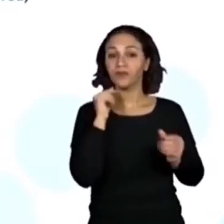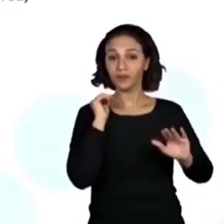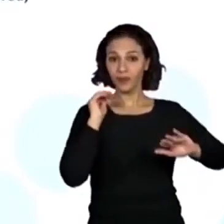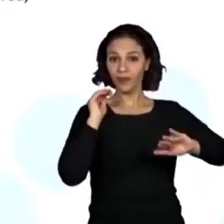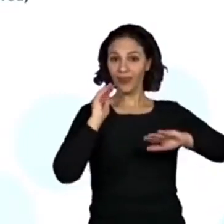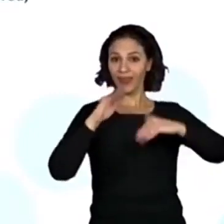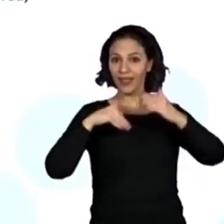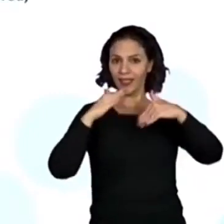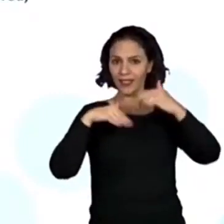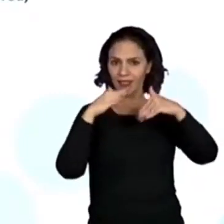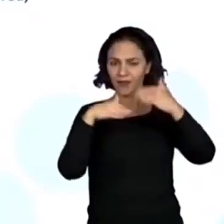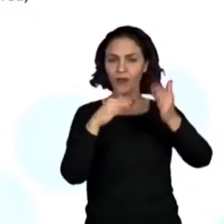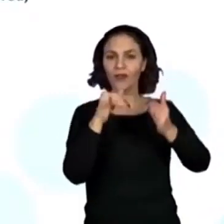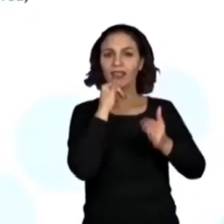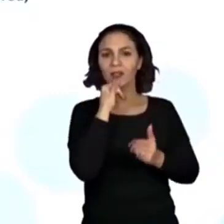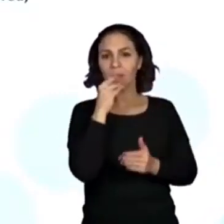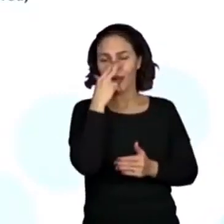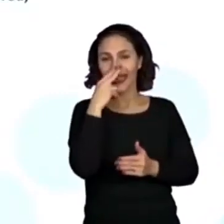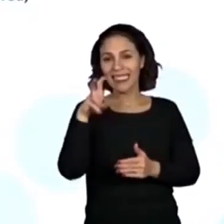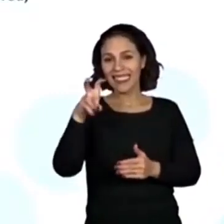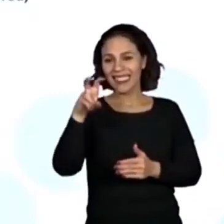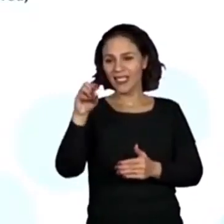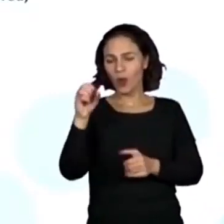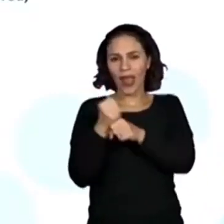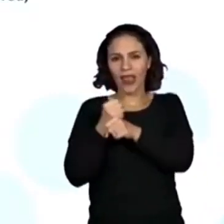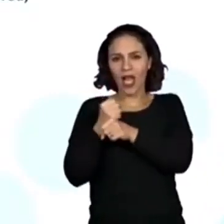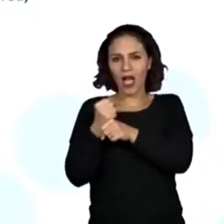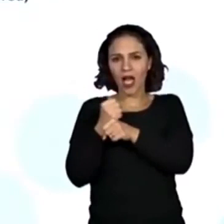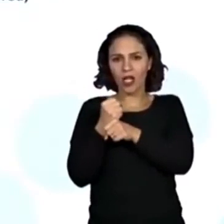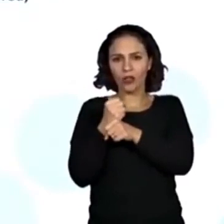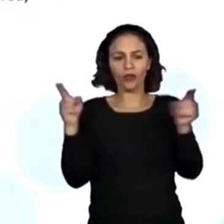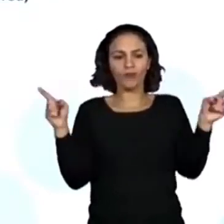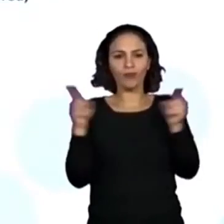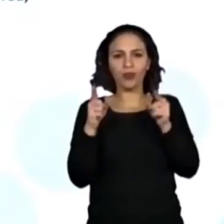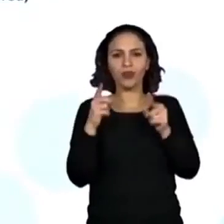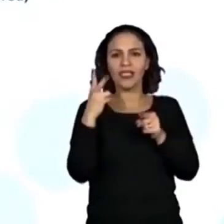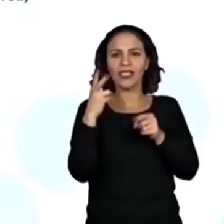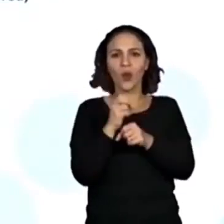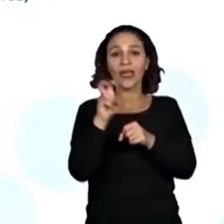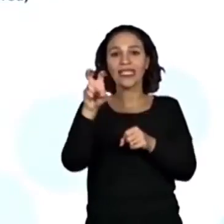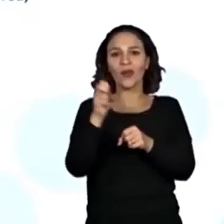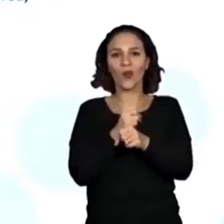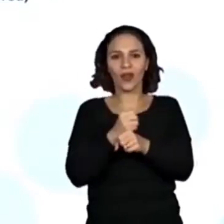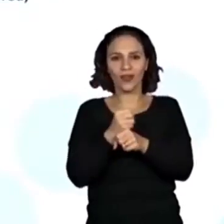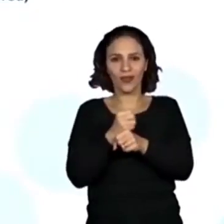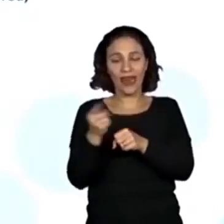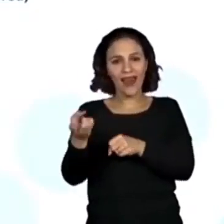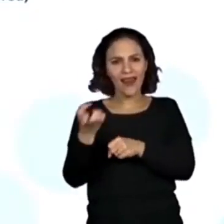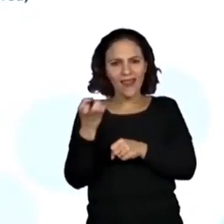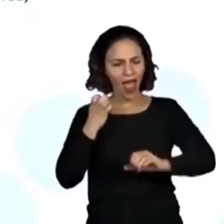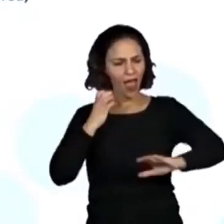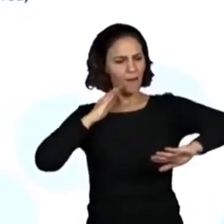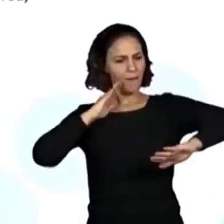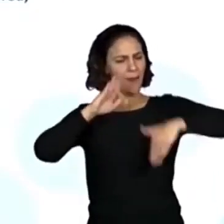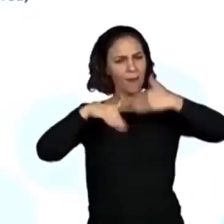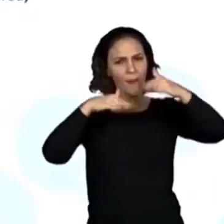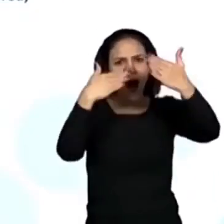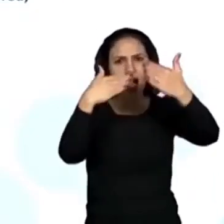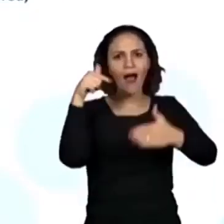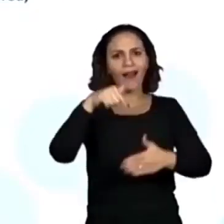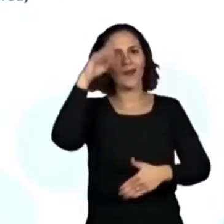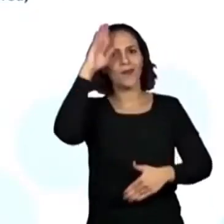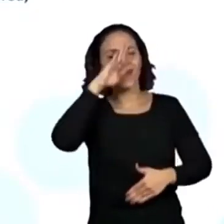desenvolver 50 anos em 5 de governo. Então, ele queria promover um avanço, uma modernização no